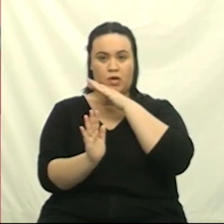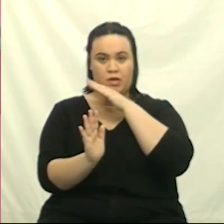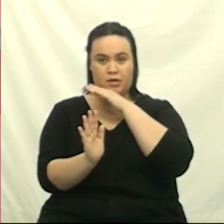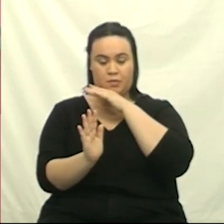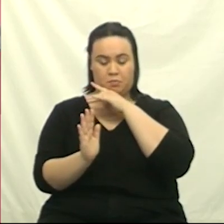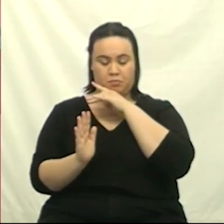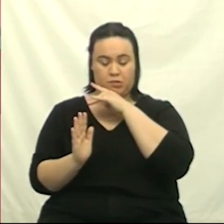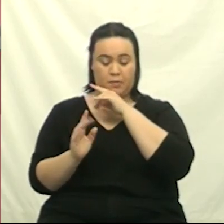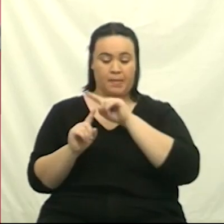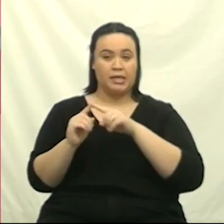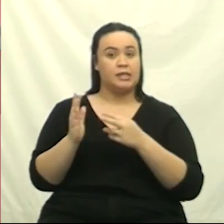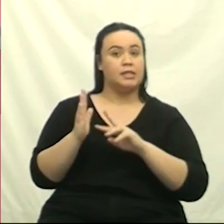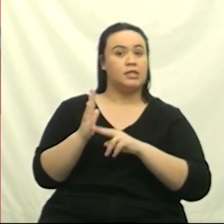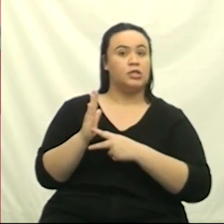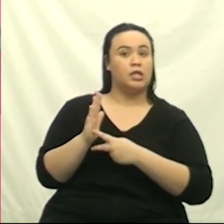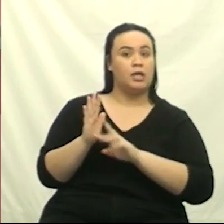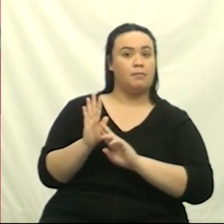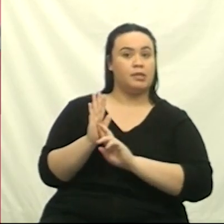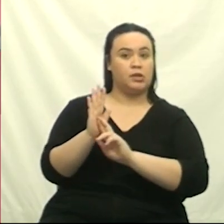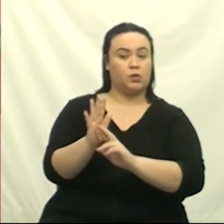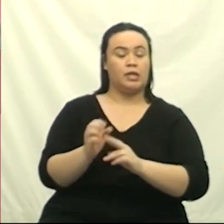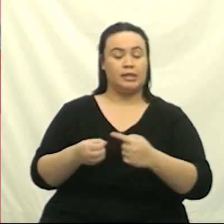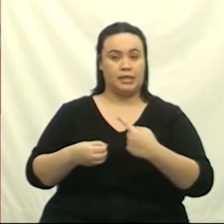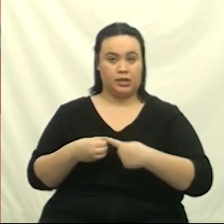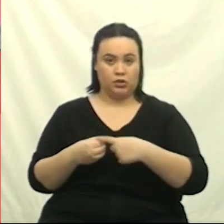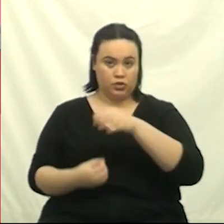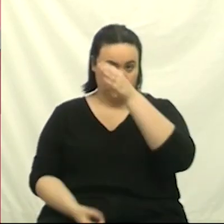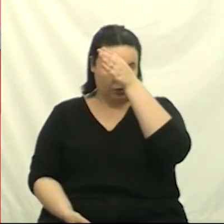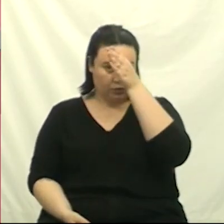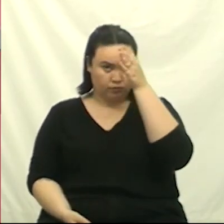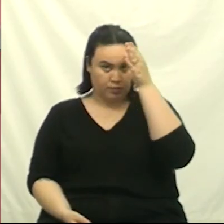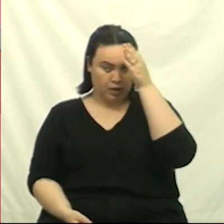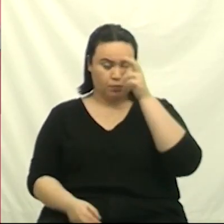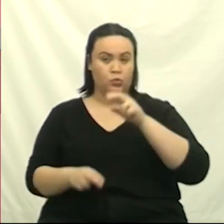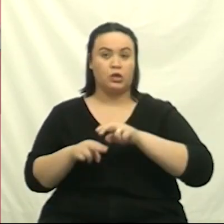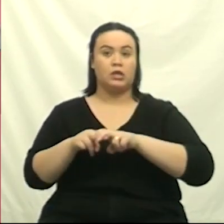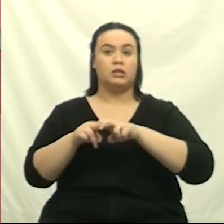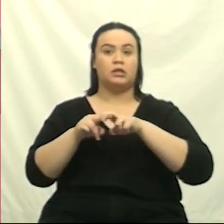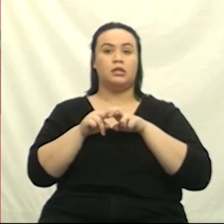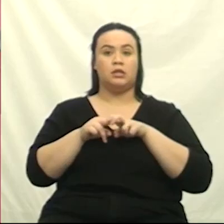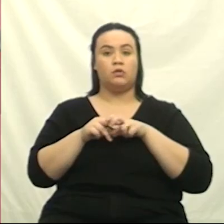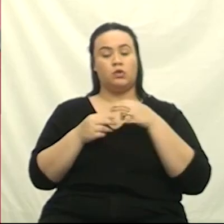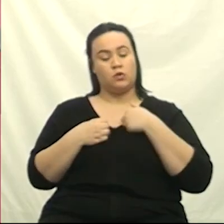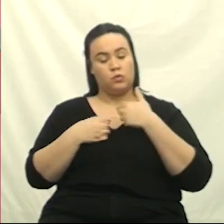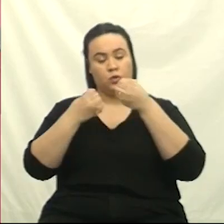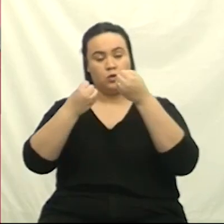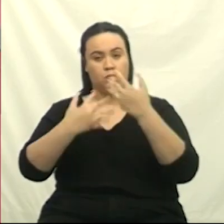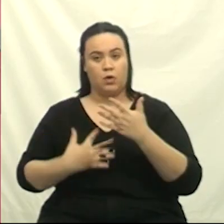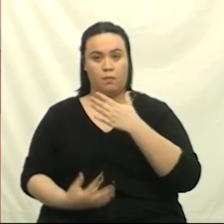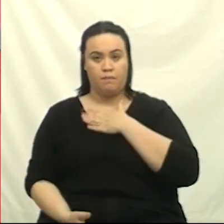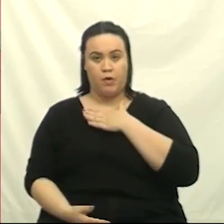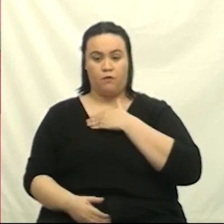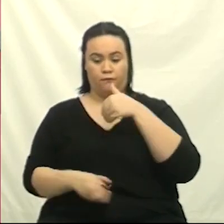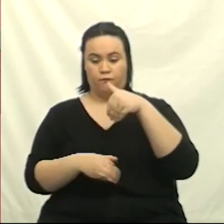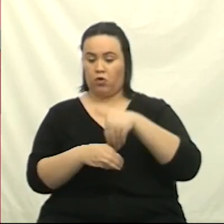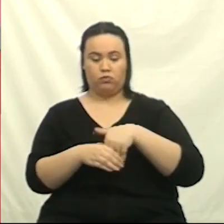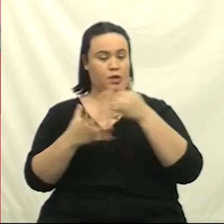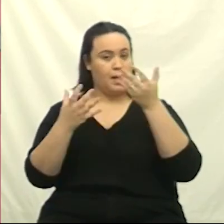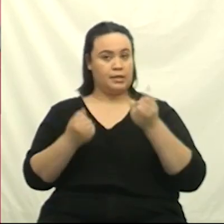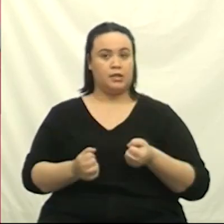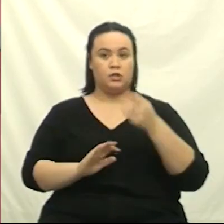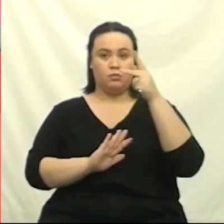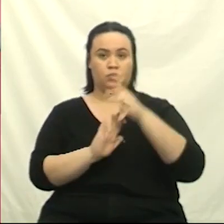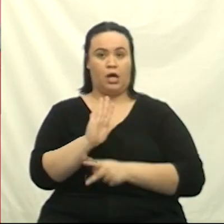diga-se de passagem representa toda a nossa região então nesse sentido justifico o meu voto contrário esse